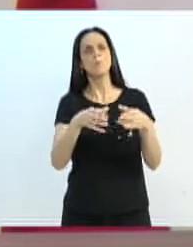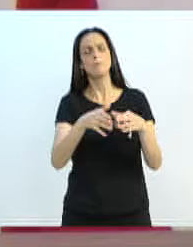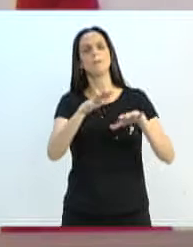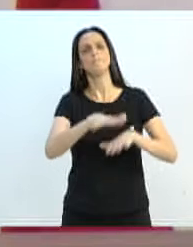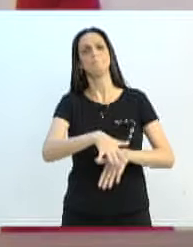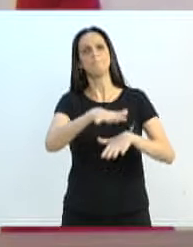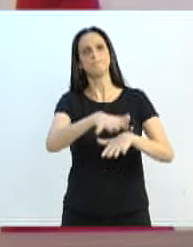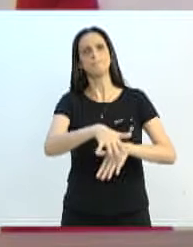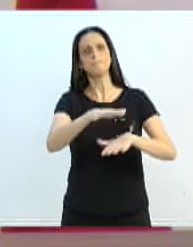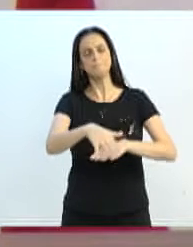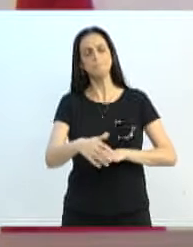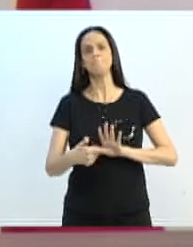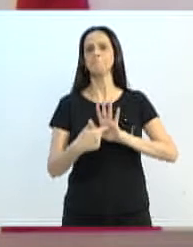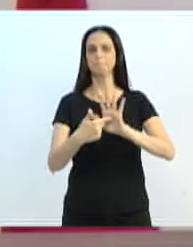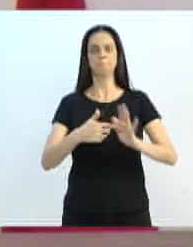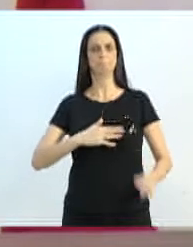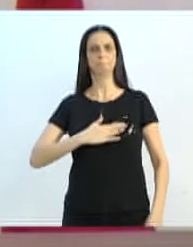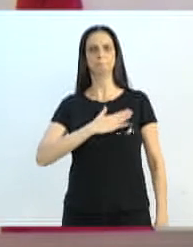pregasse patriotismo,